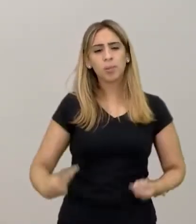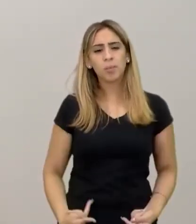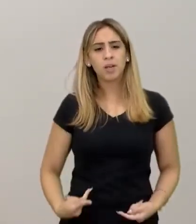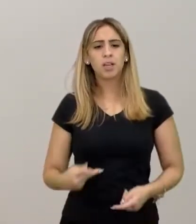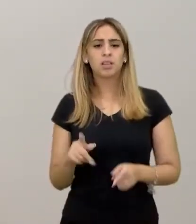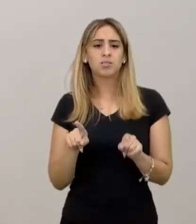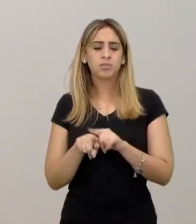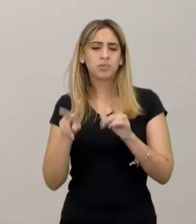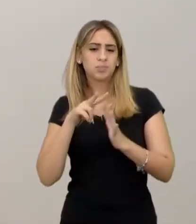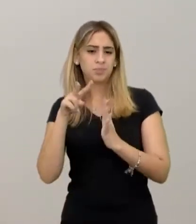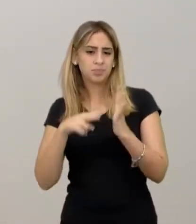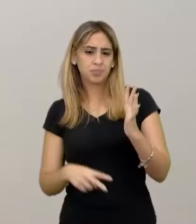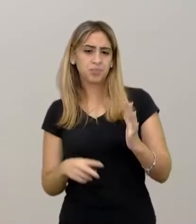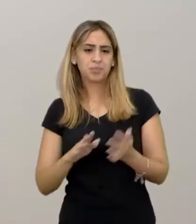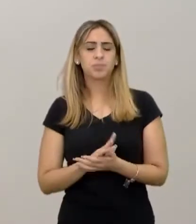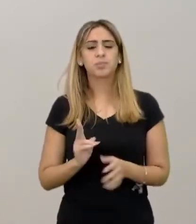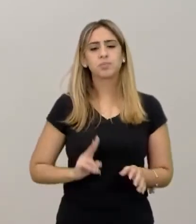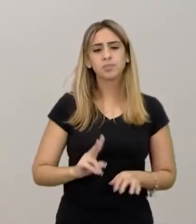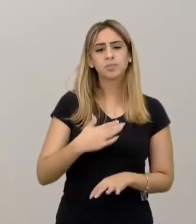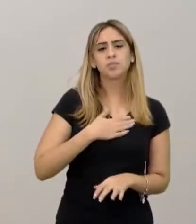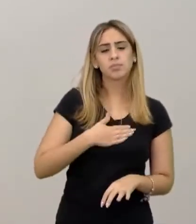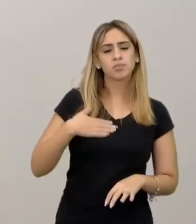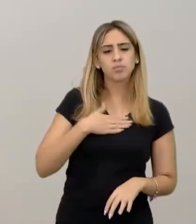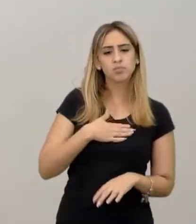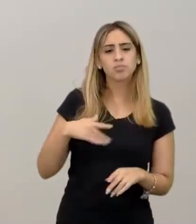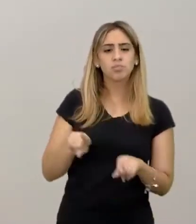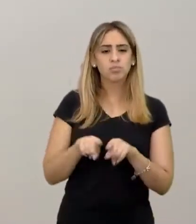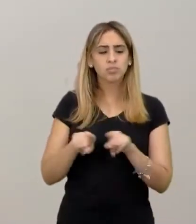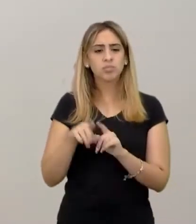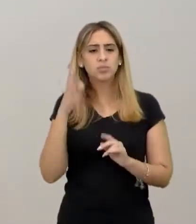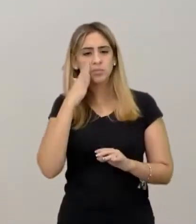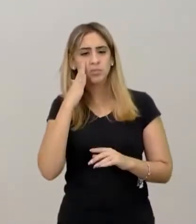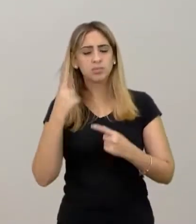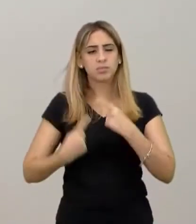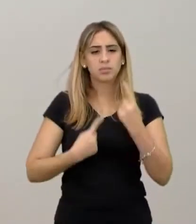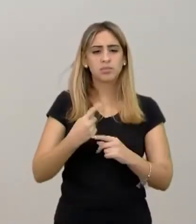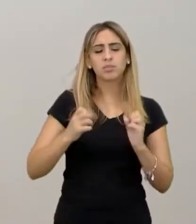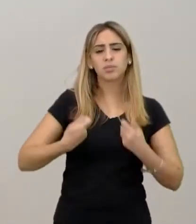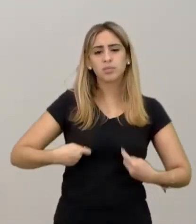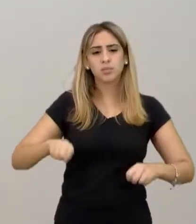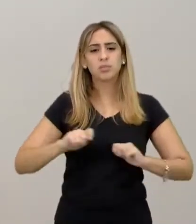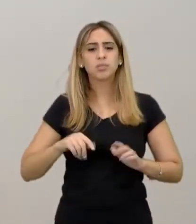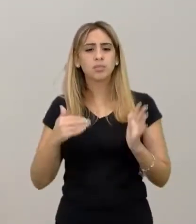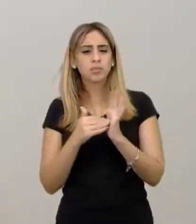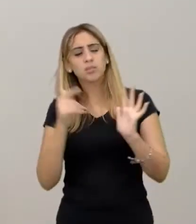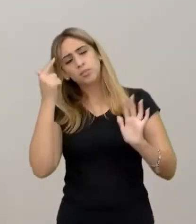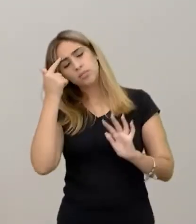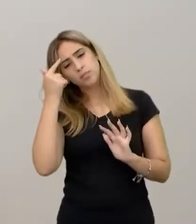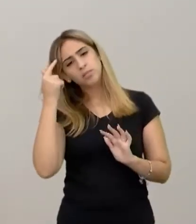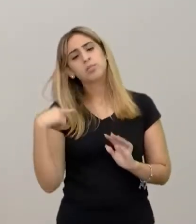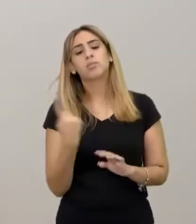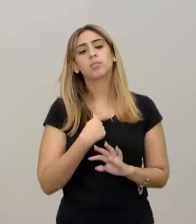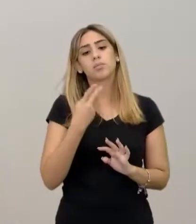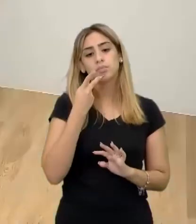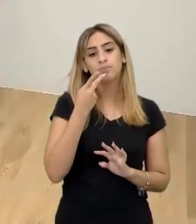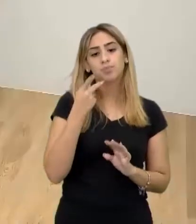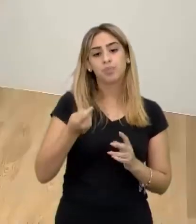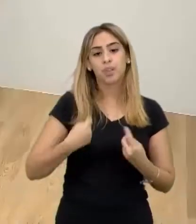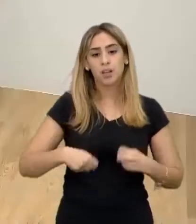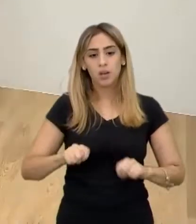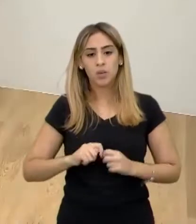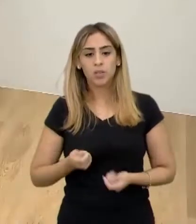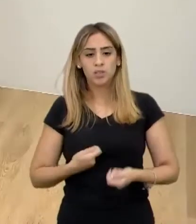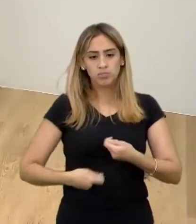humanas e com leitura, sempre gostei também de saber de política, economia, até pensei que eu iria assim para a área da